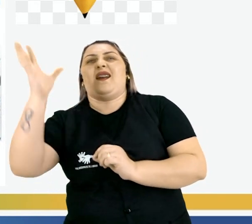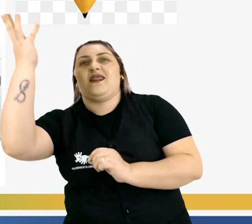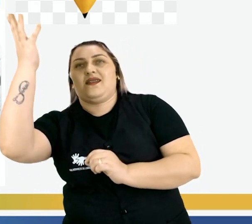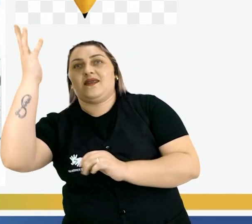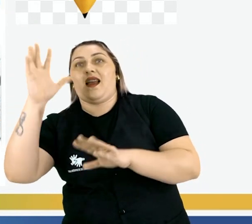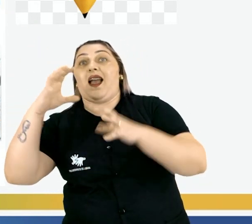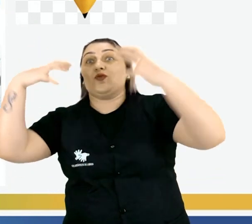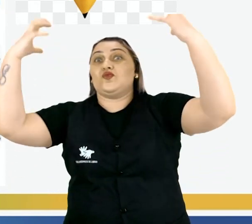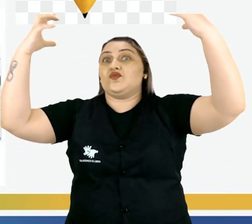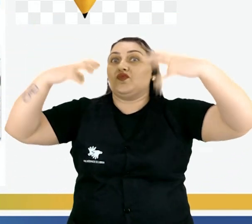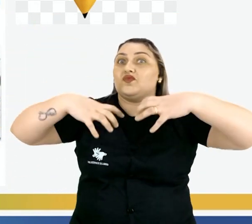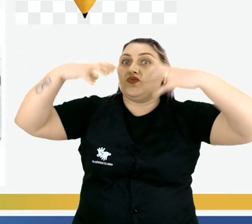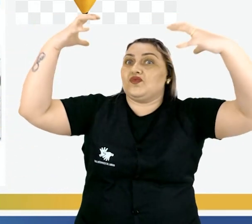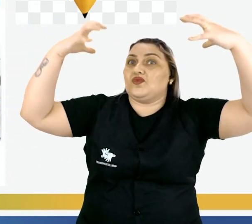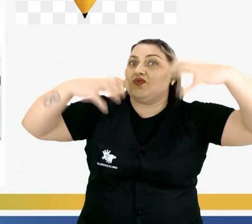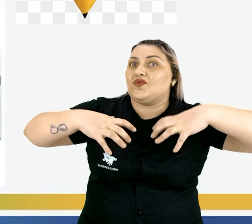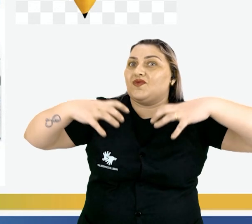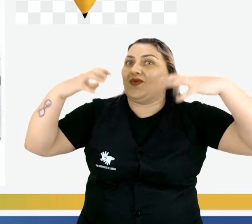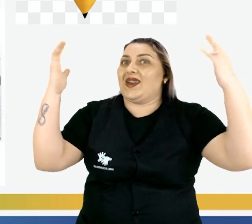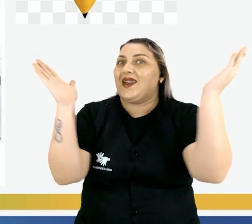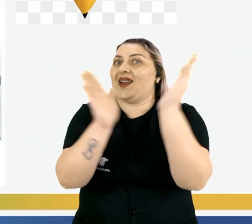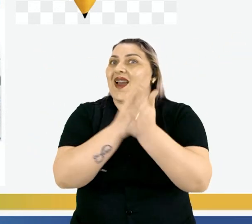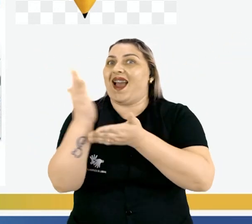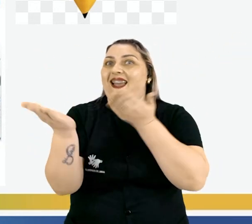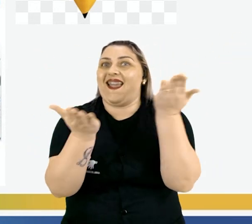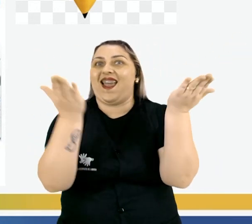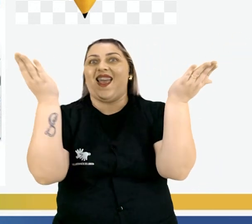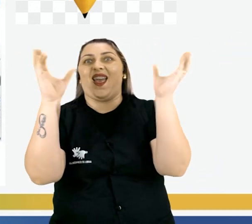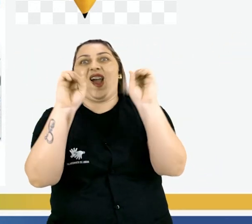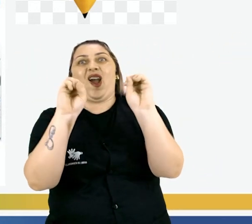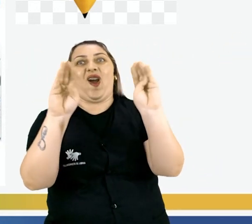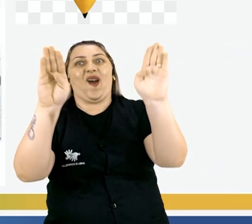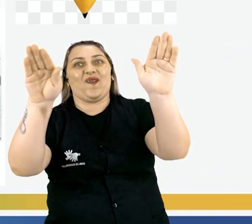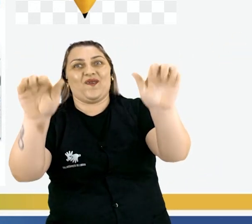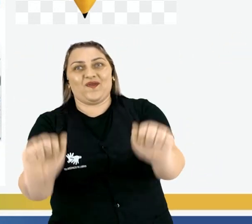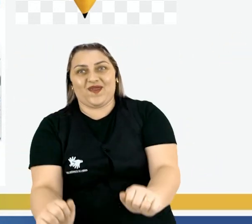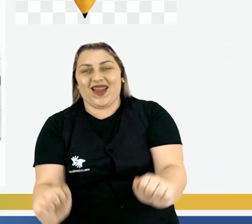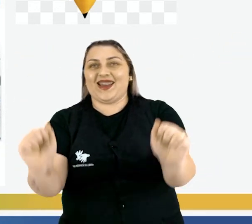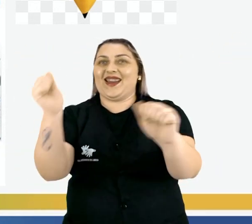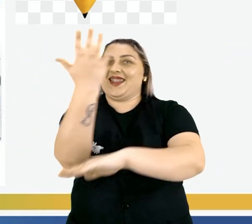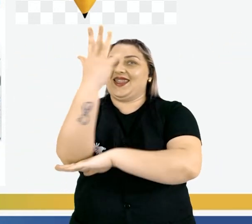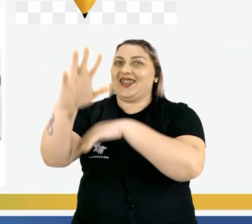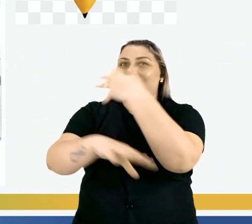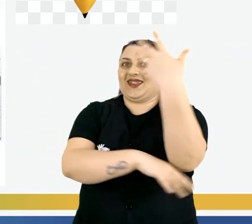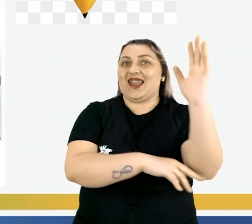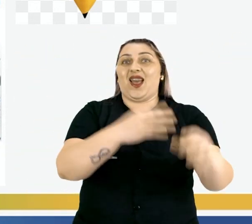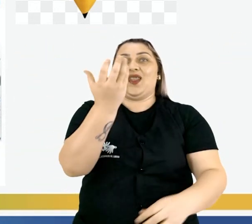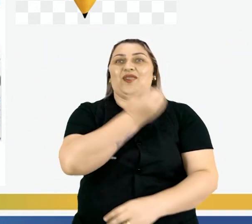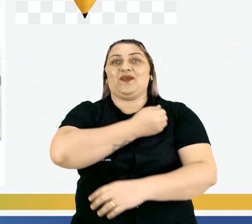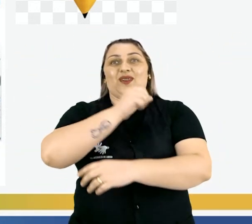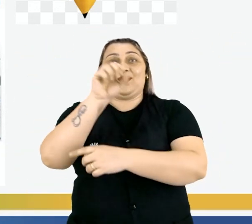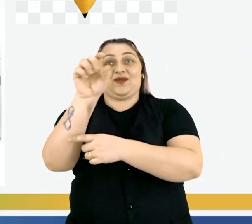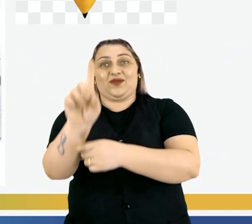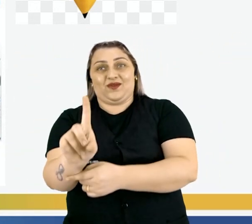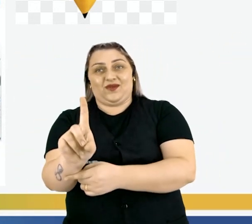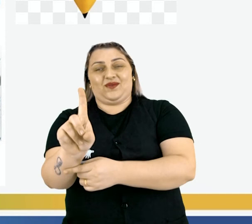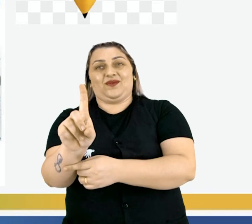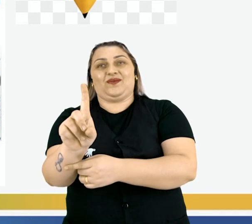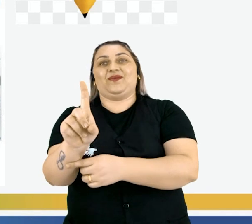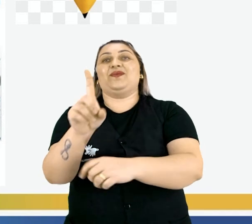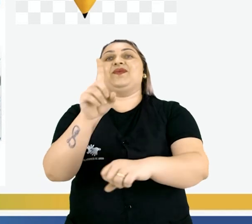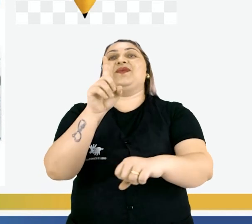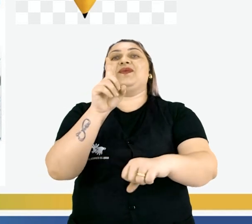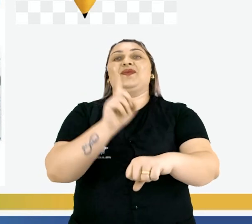Olha só, chuva, nossa! Então, é algo com relação à natureza. Então, é o número 1, tempo